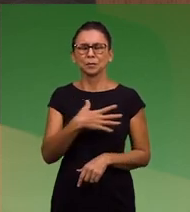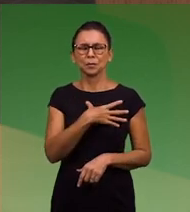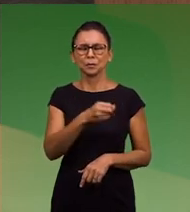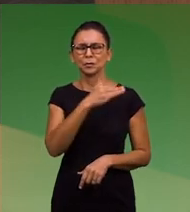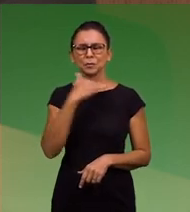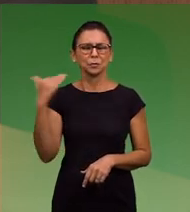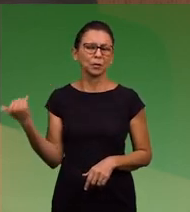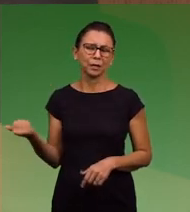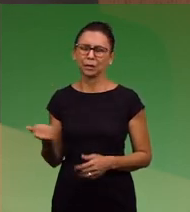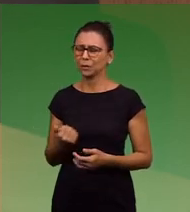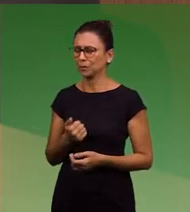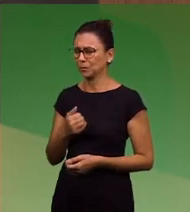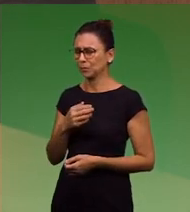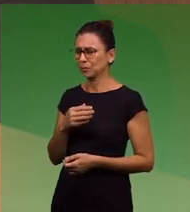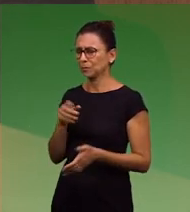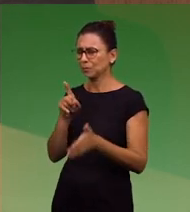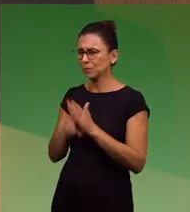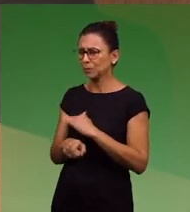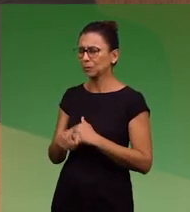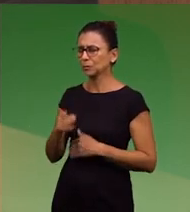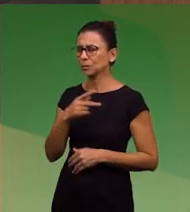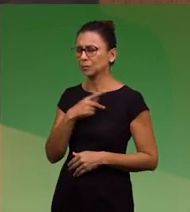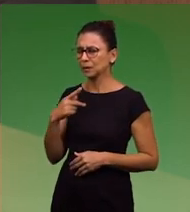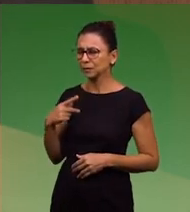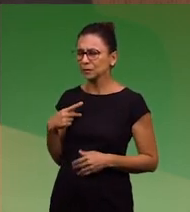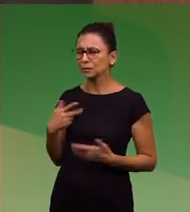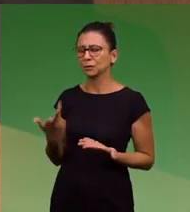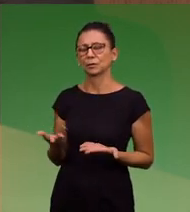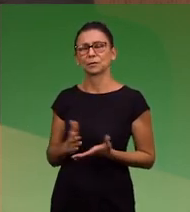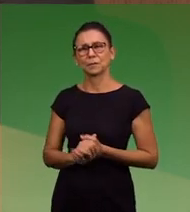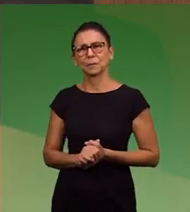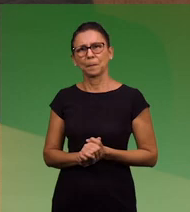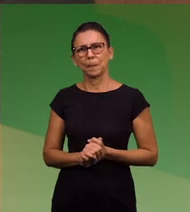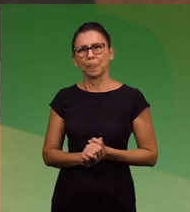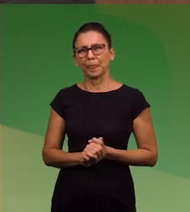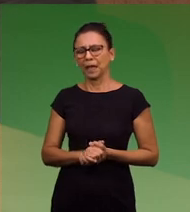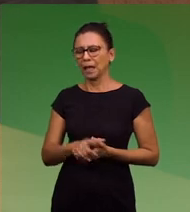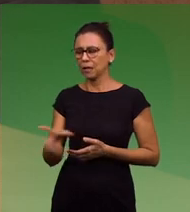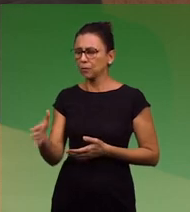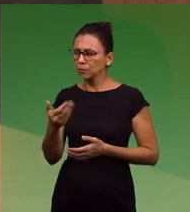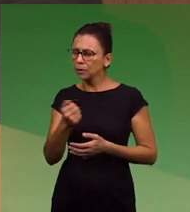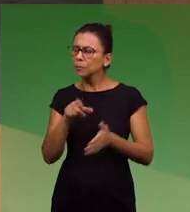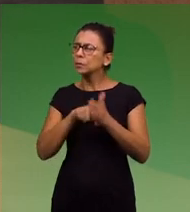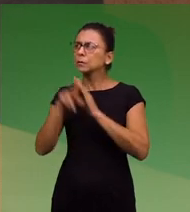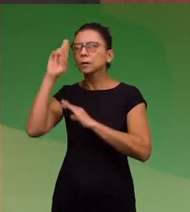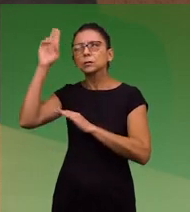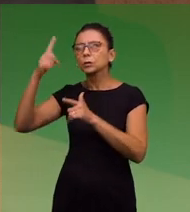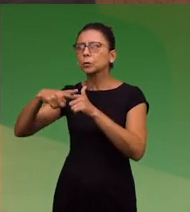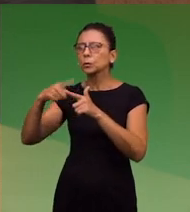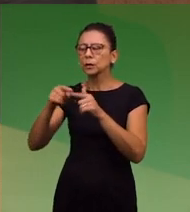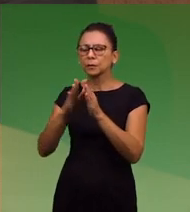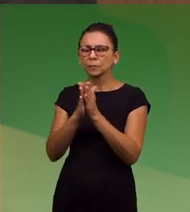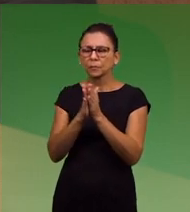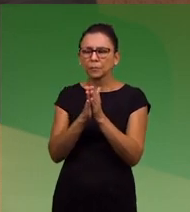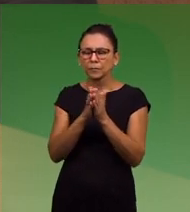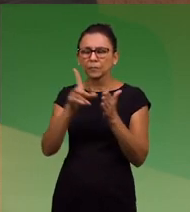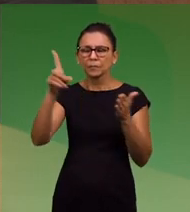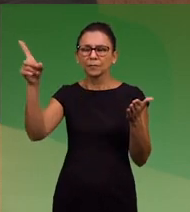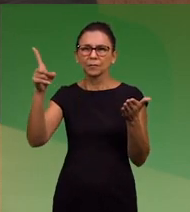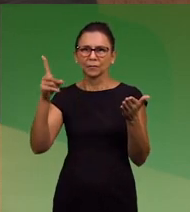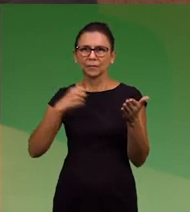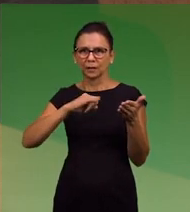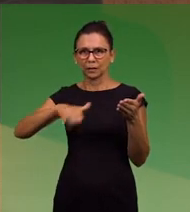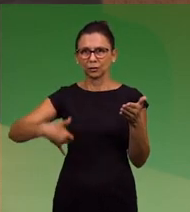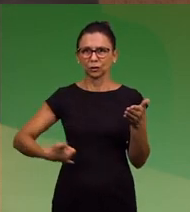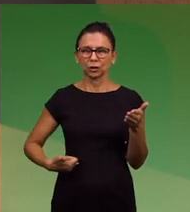e o pastor sempre pediu que ela abrisse a palavra, que Deus ia falar com ela. E quando ela abriu a palavra, ela tirou um texto em Jó. Nu saí do ventre